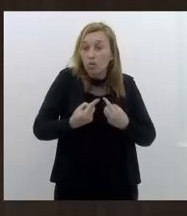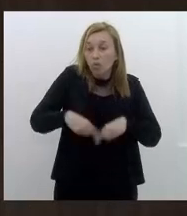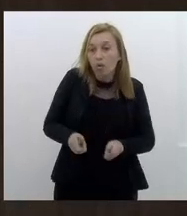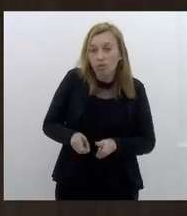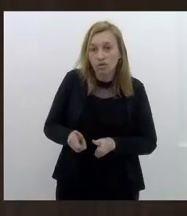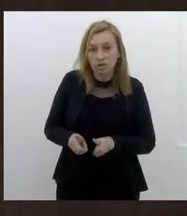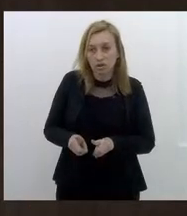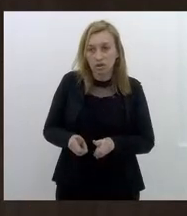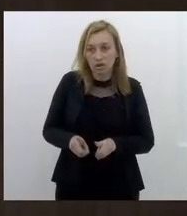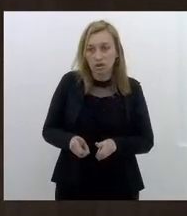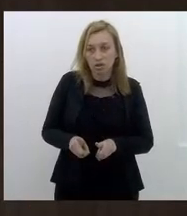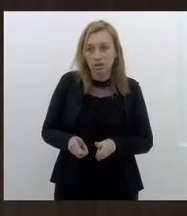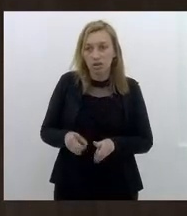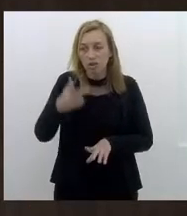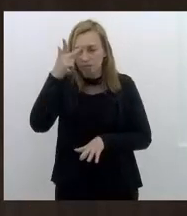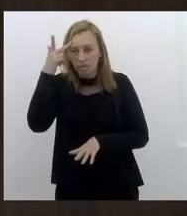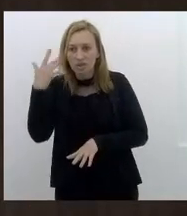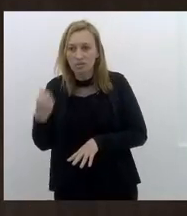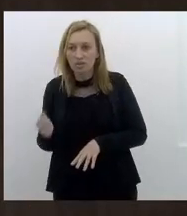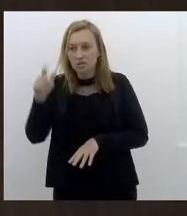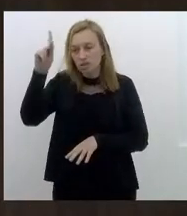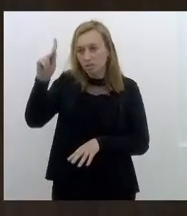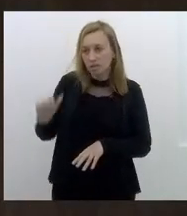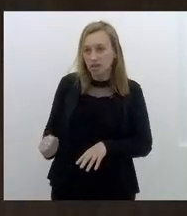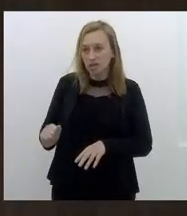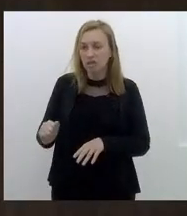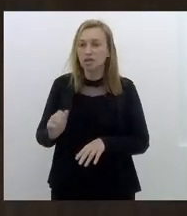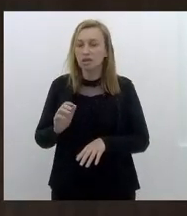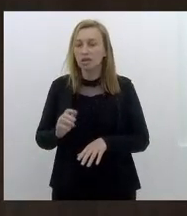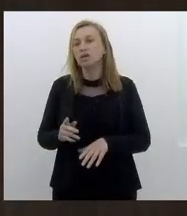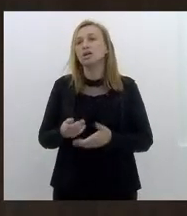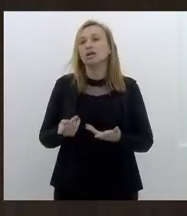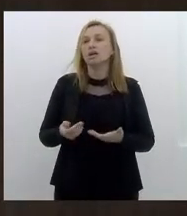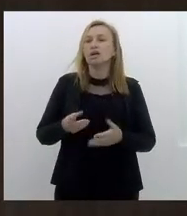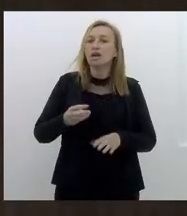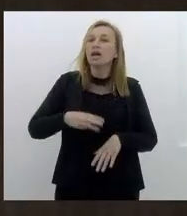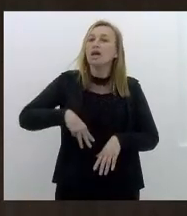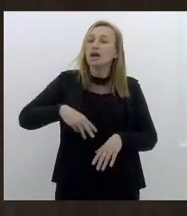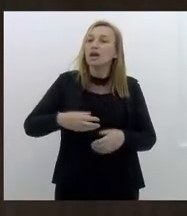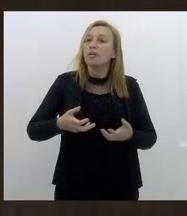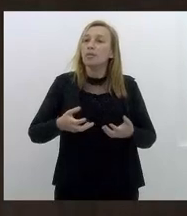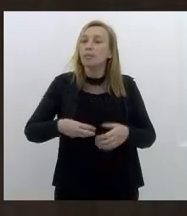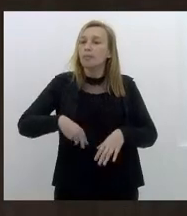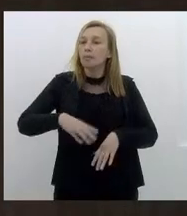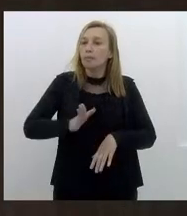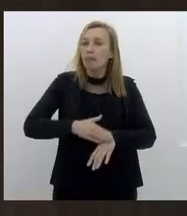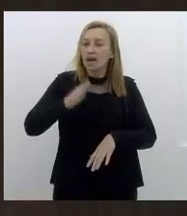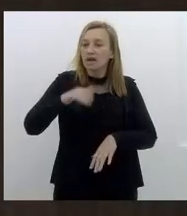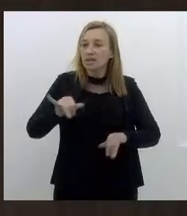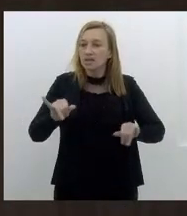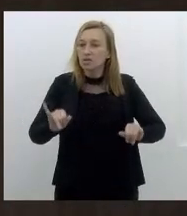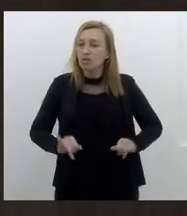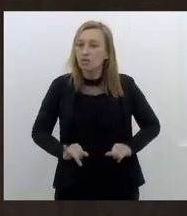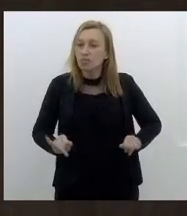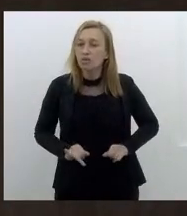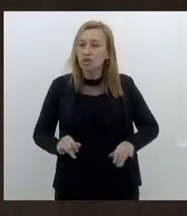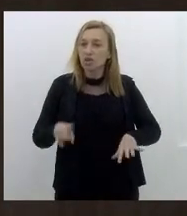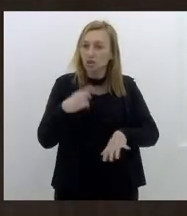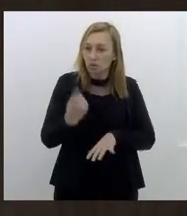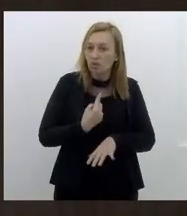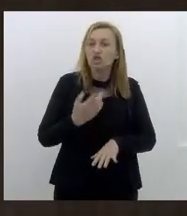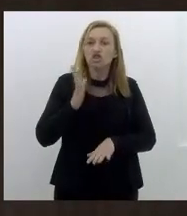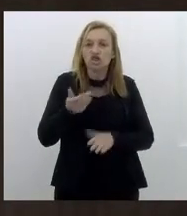contra ativos inativos pensionistas e vitimados querem mais Sacrifício do que o nosso do dia a dia já